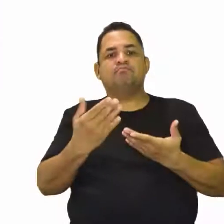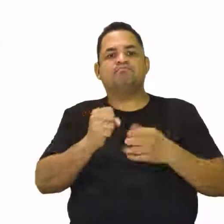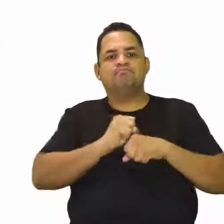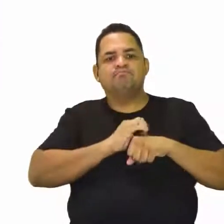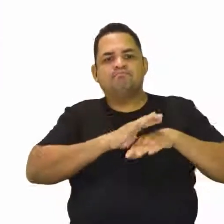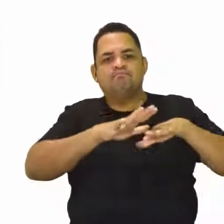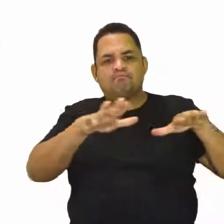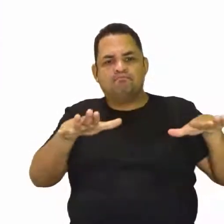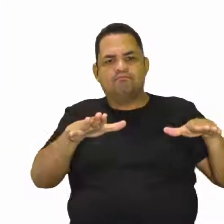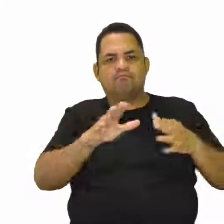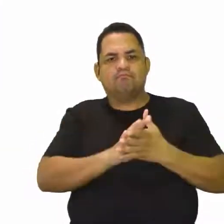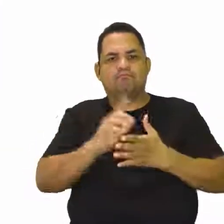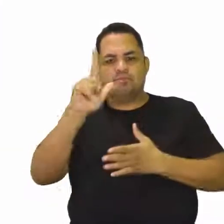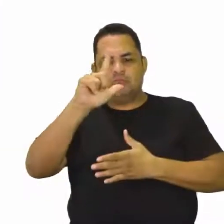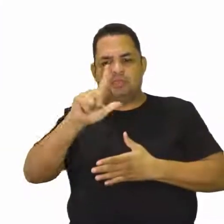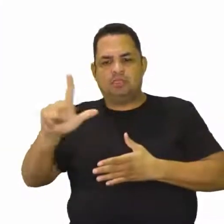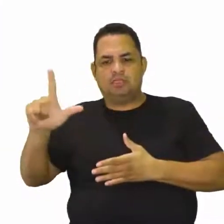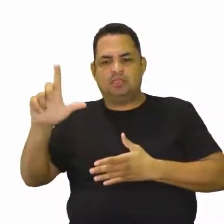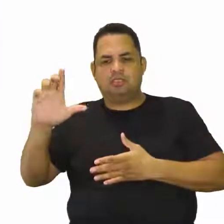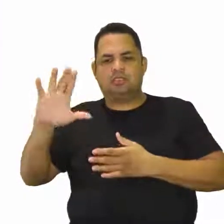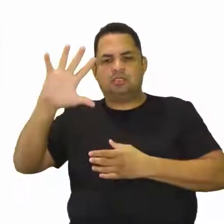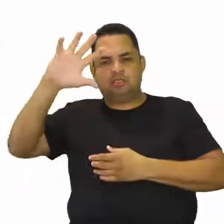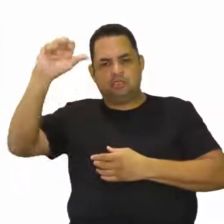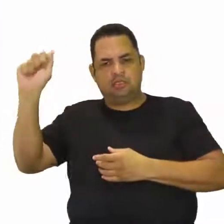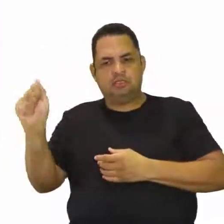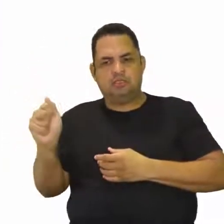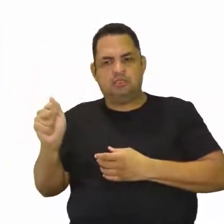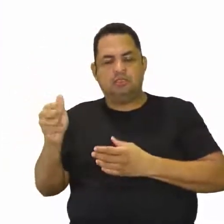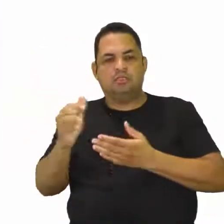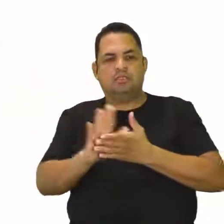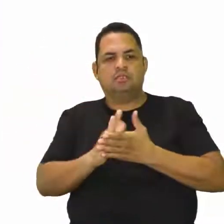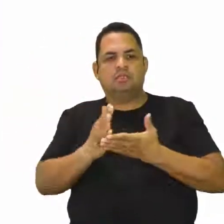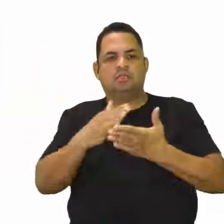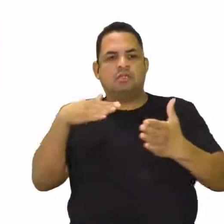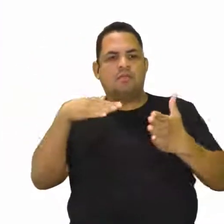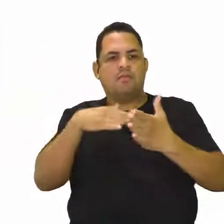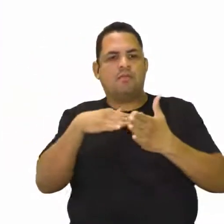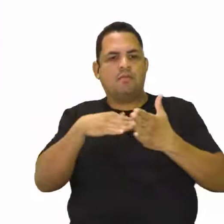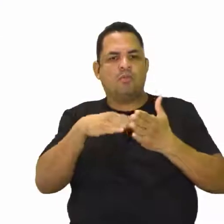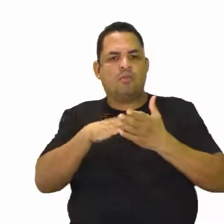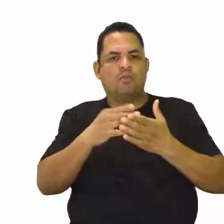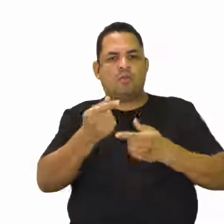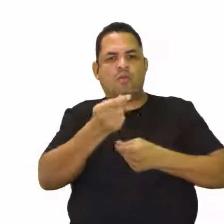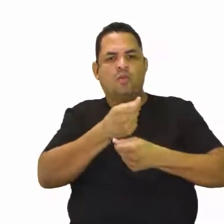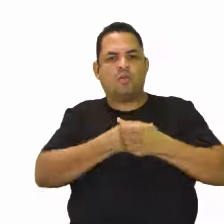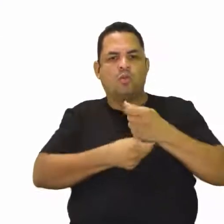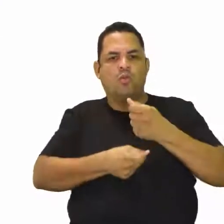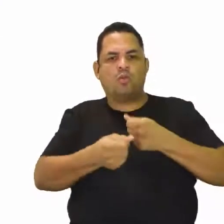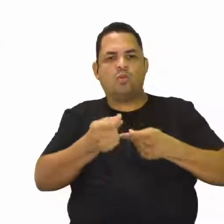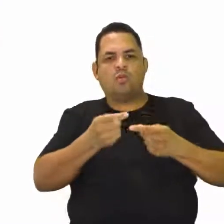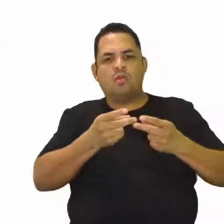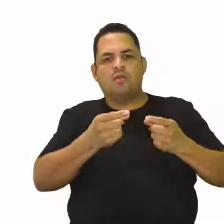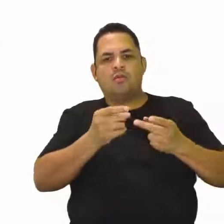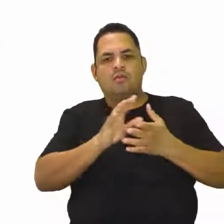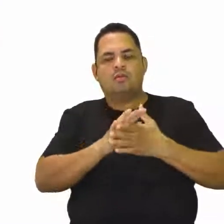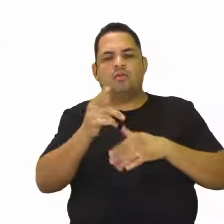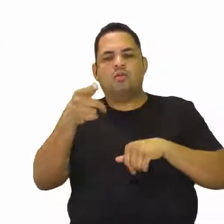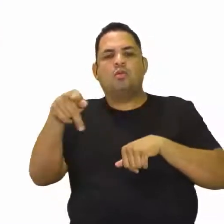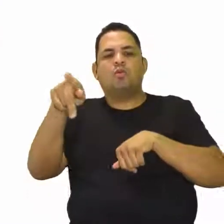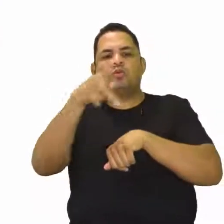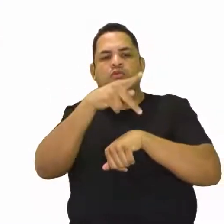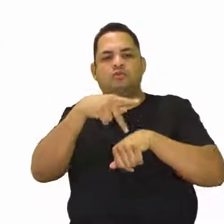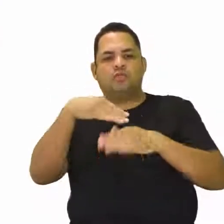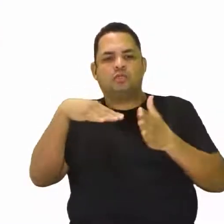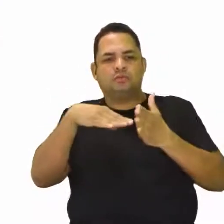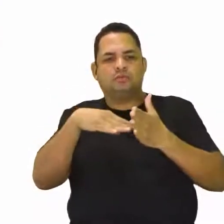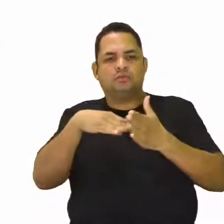expansão lá no leste asiático, determinando um bloqueio ao seu comércio internacional. Começa a ver